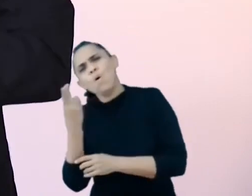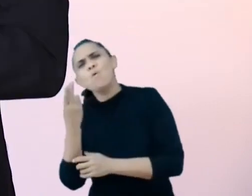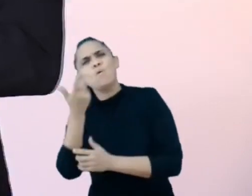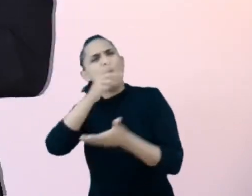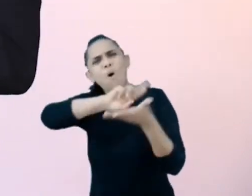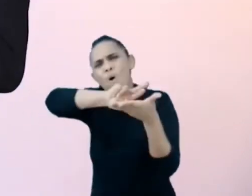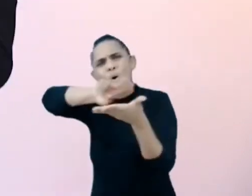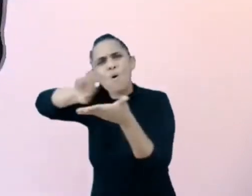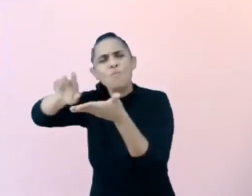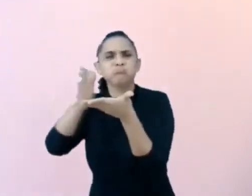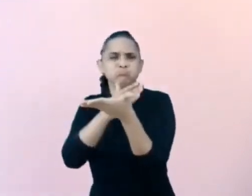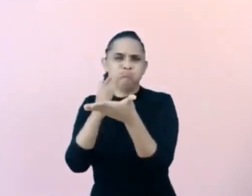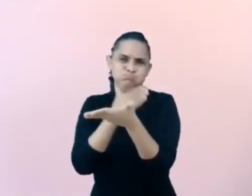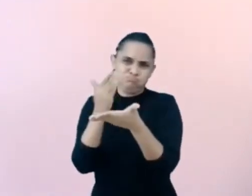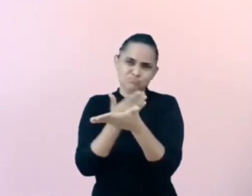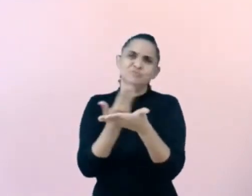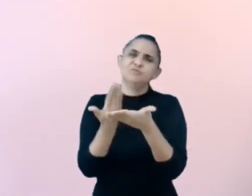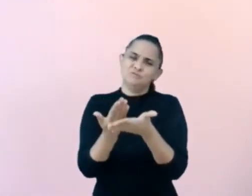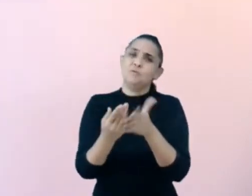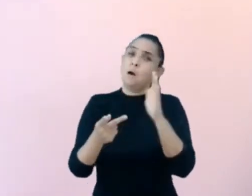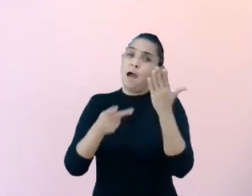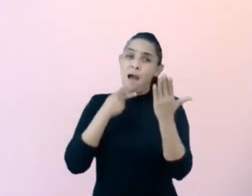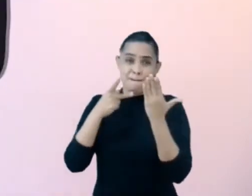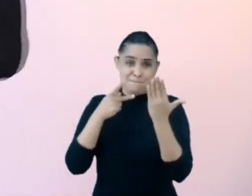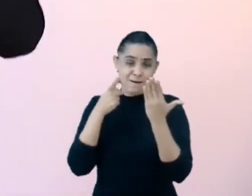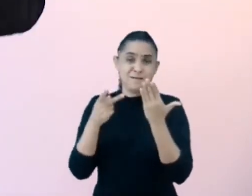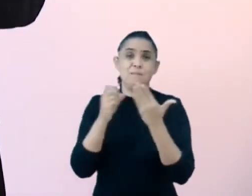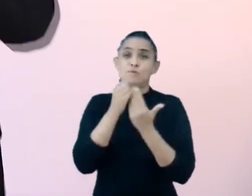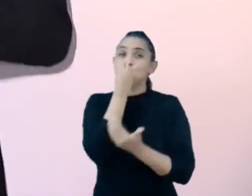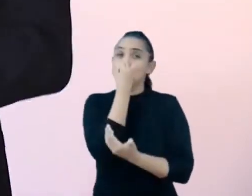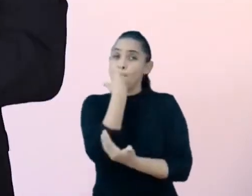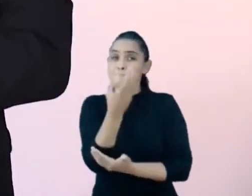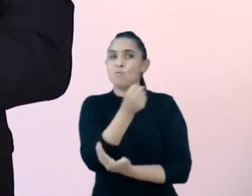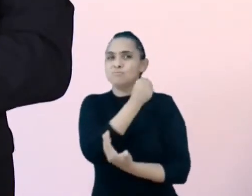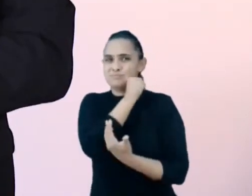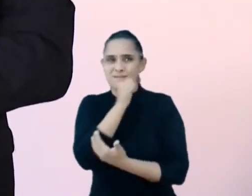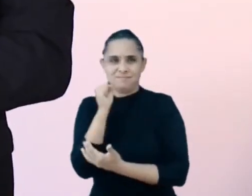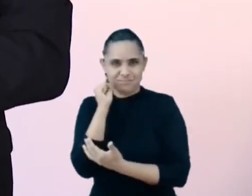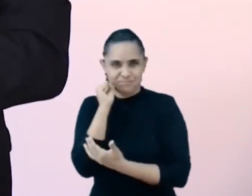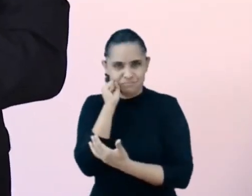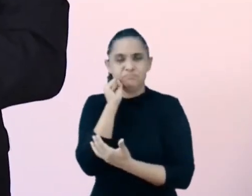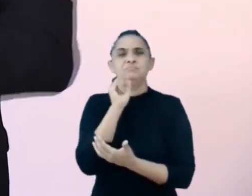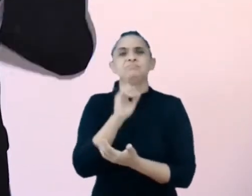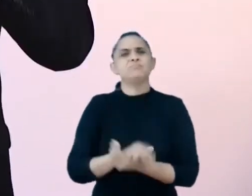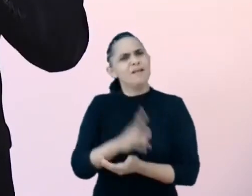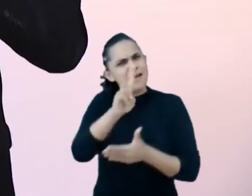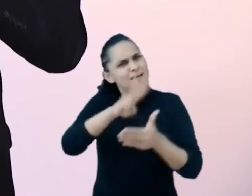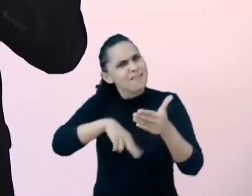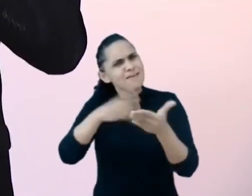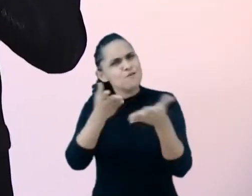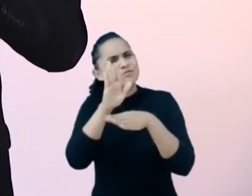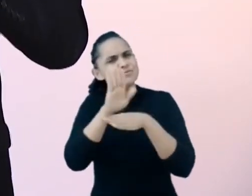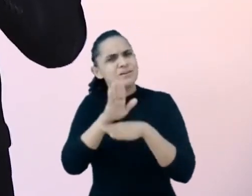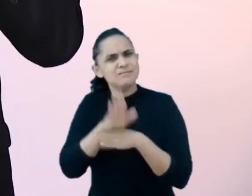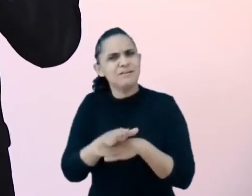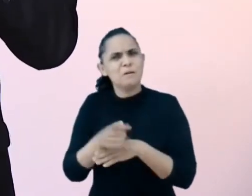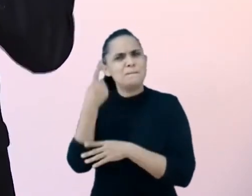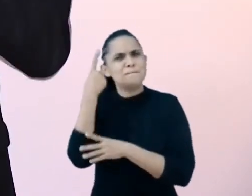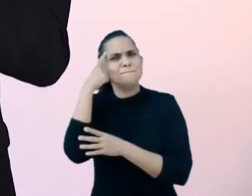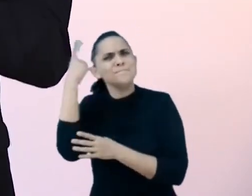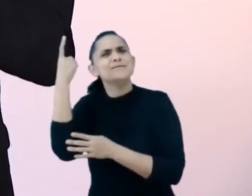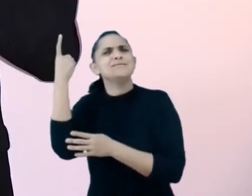a parábola do bom samaritano, que está a partir da página 40. Leia hoje à tarde, medite, e